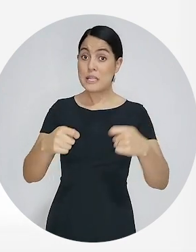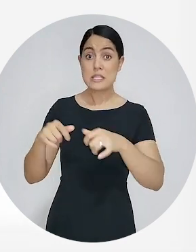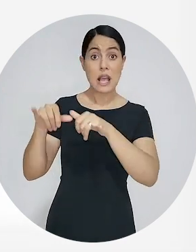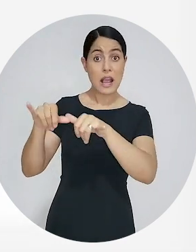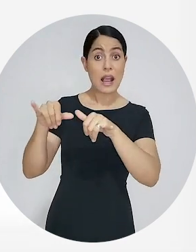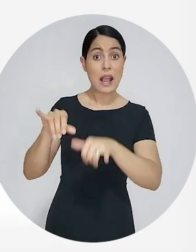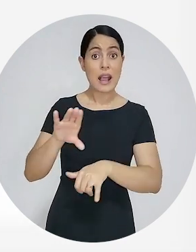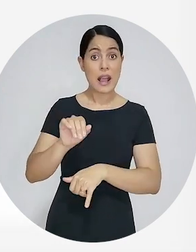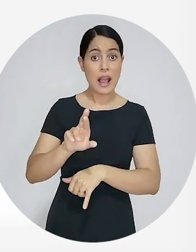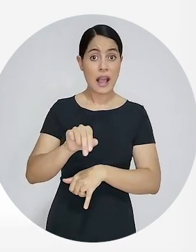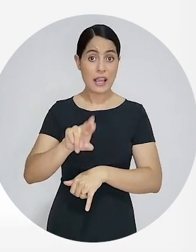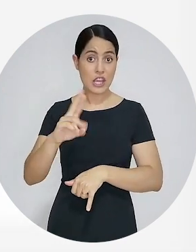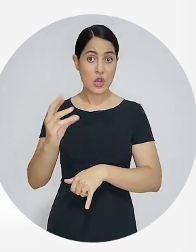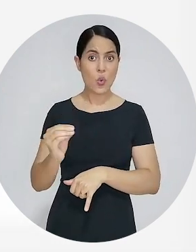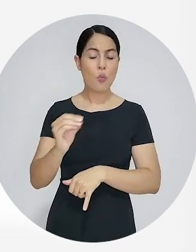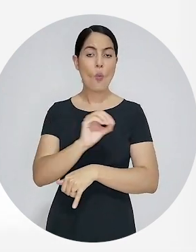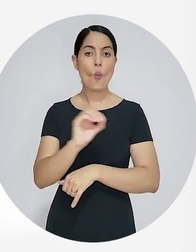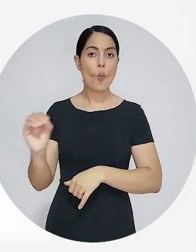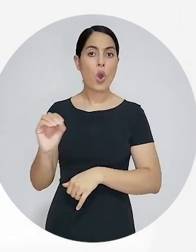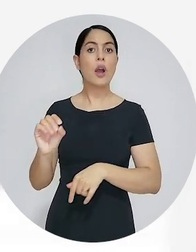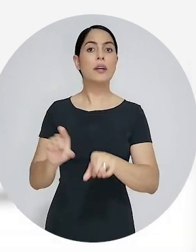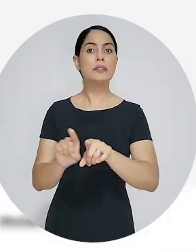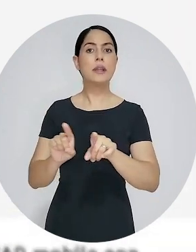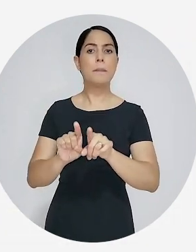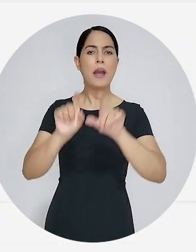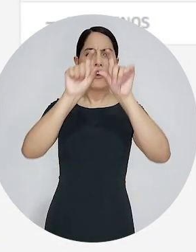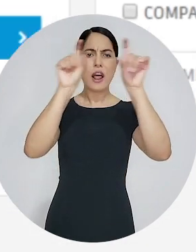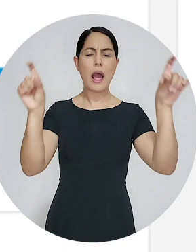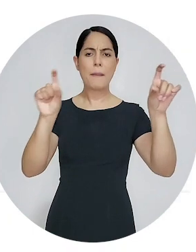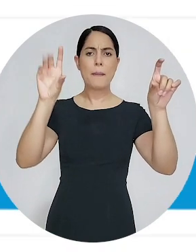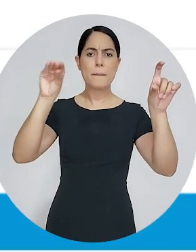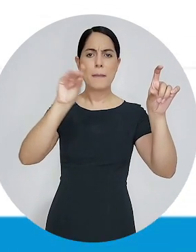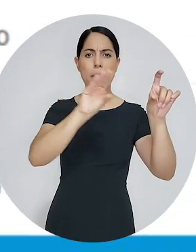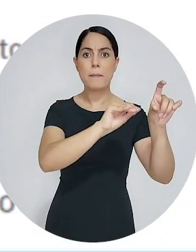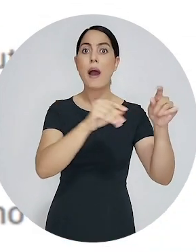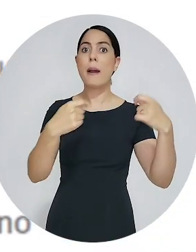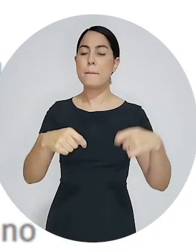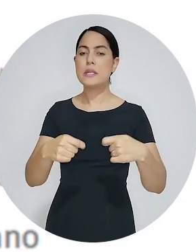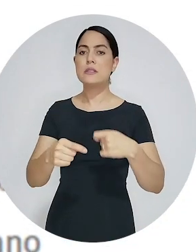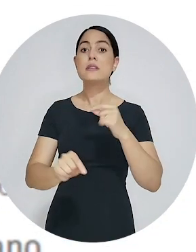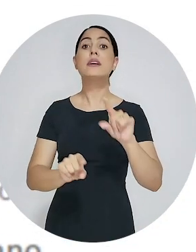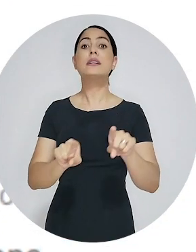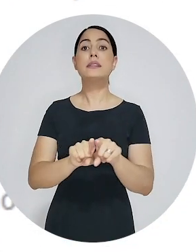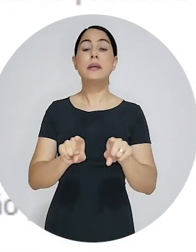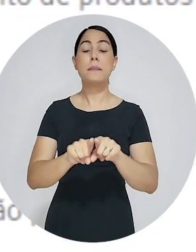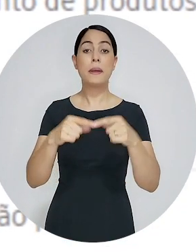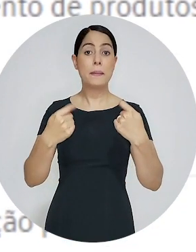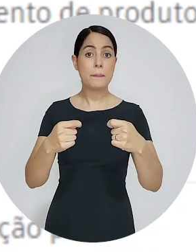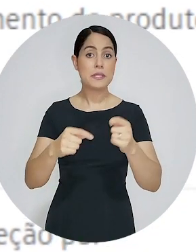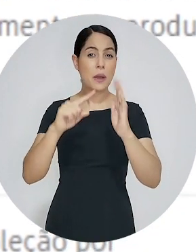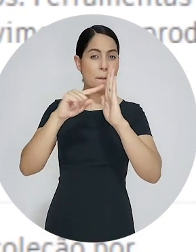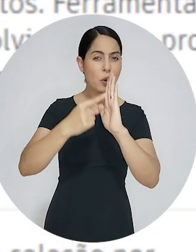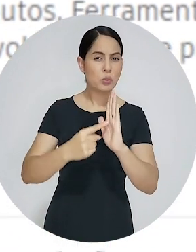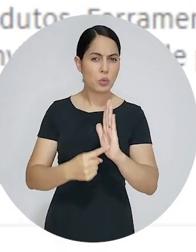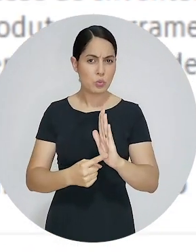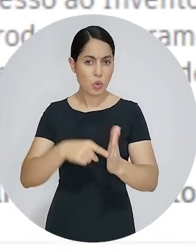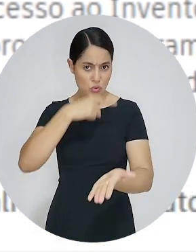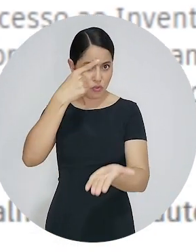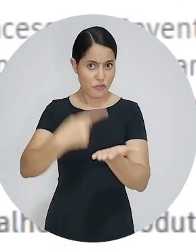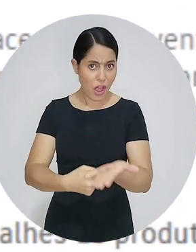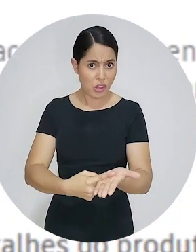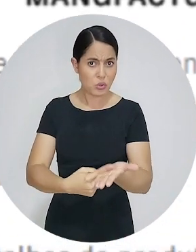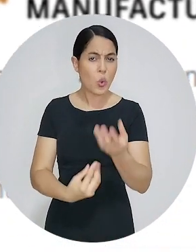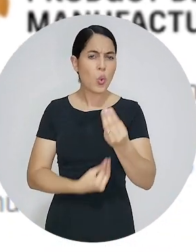qualquer compra, seu carrinho esteja vazio e outras abas do navegador fechadas. Para garantir que a compra seja